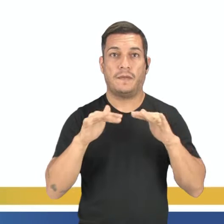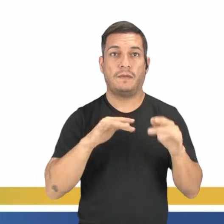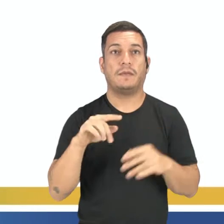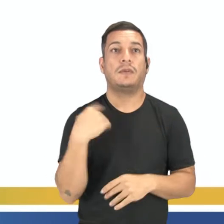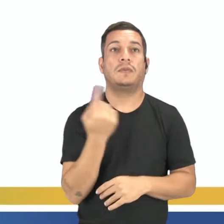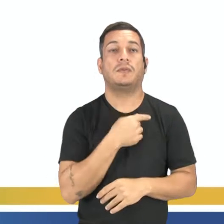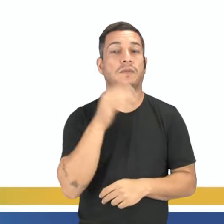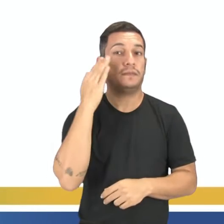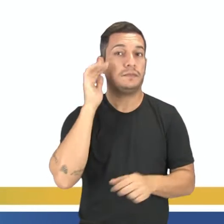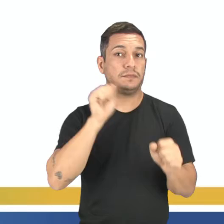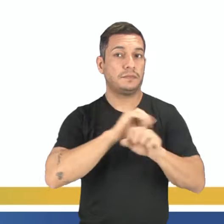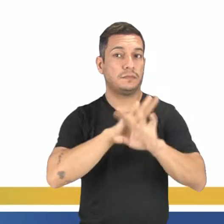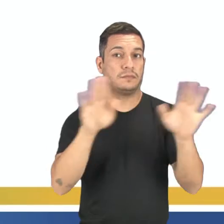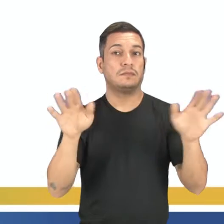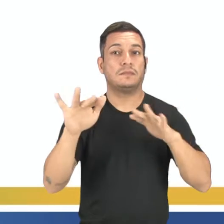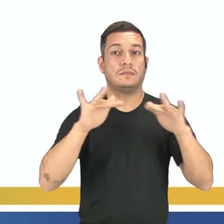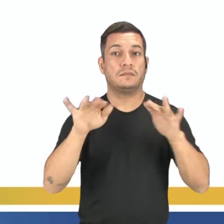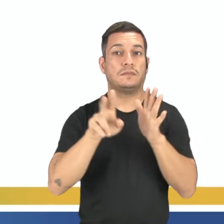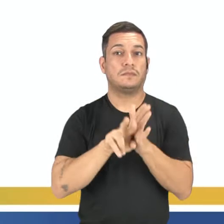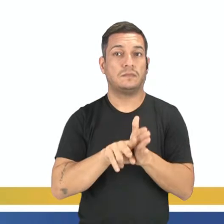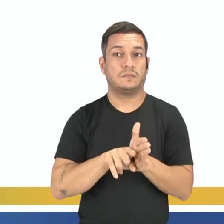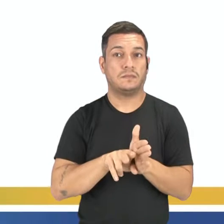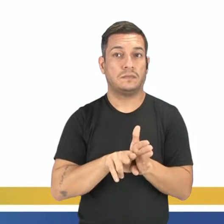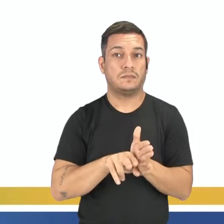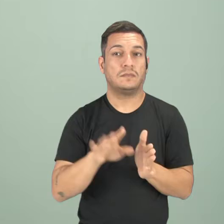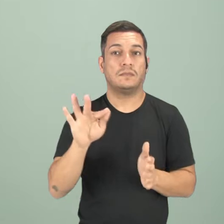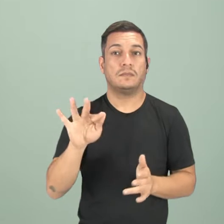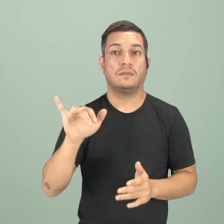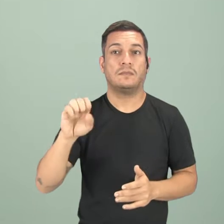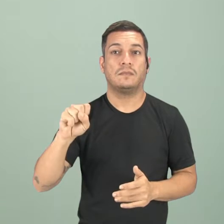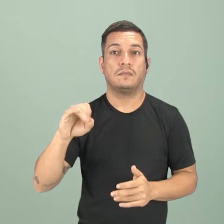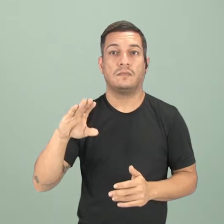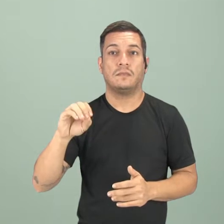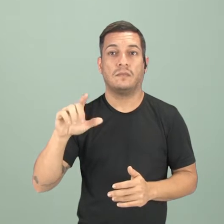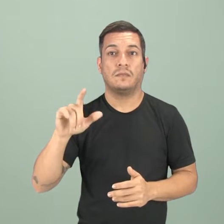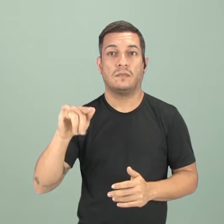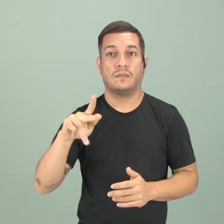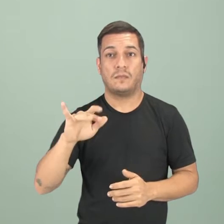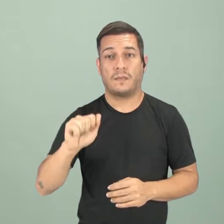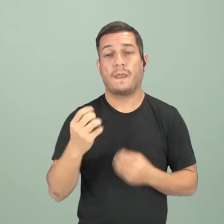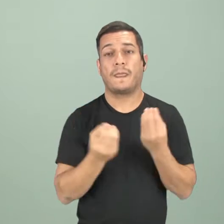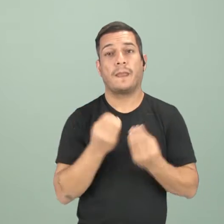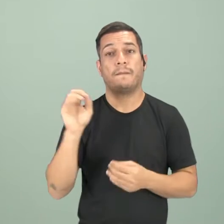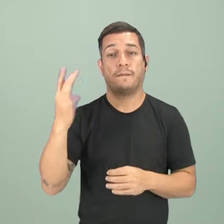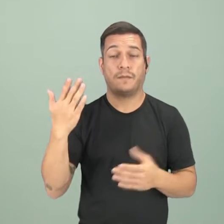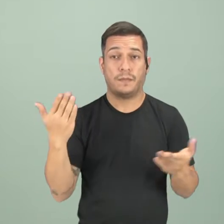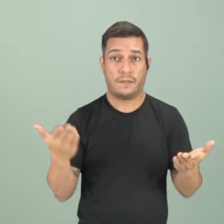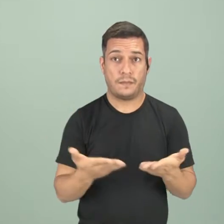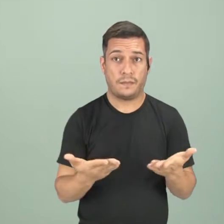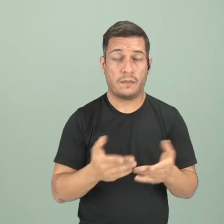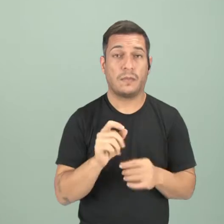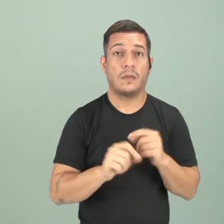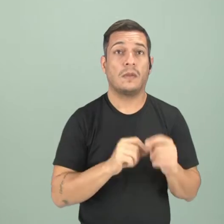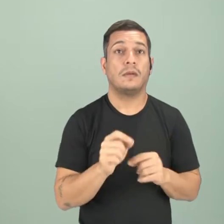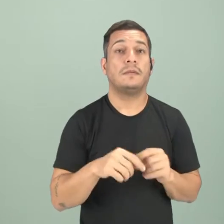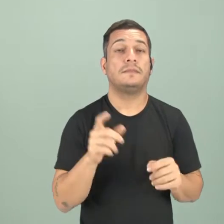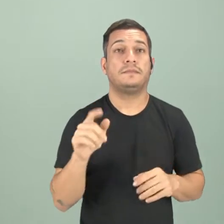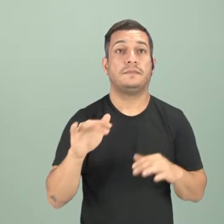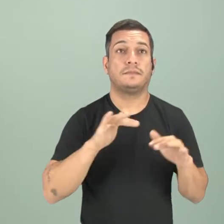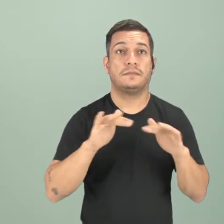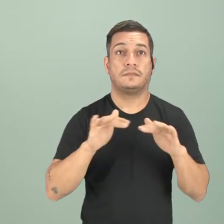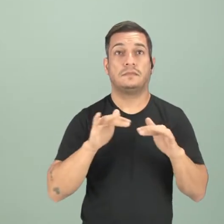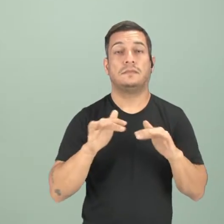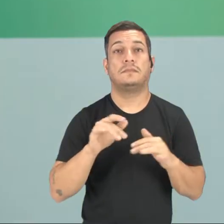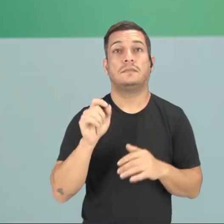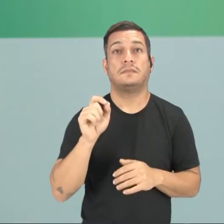o movimento biológico, o movimento fisiológico, como que ele acontece. Agora nós vamos partir para a lógica de trabalhar o movimento